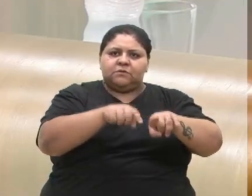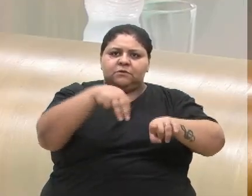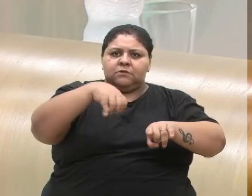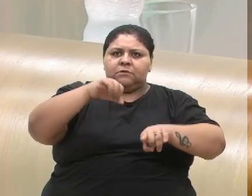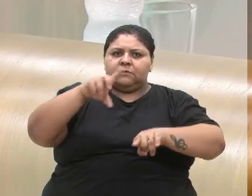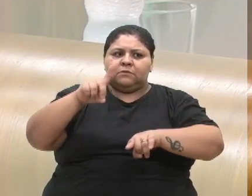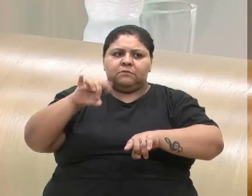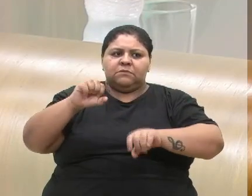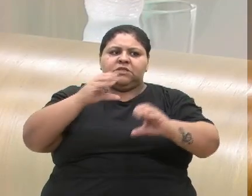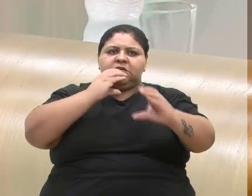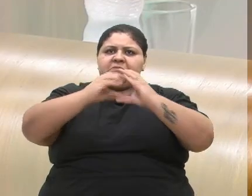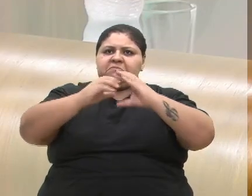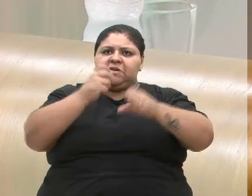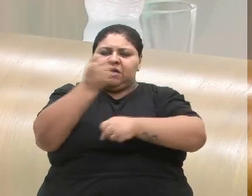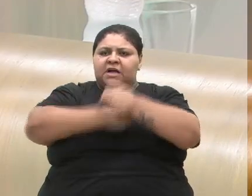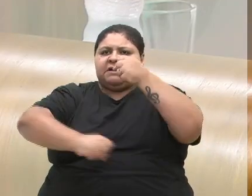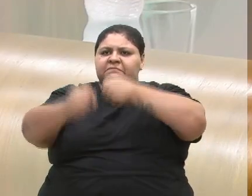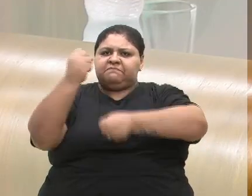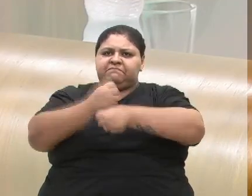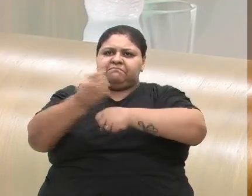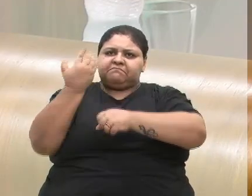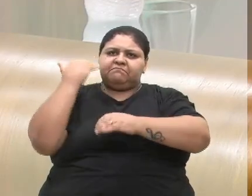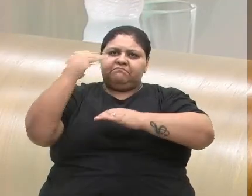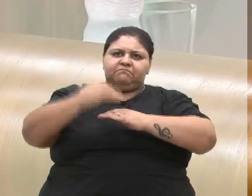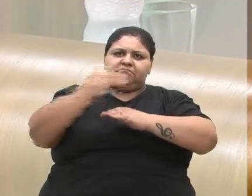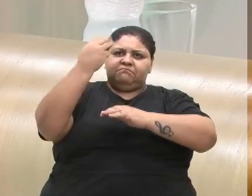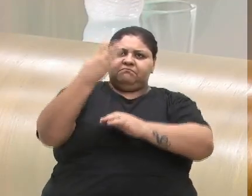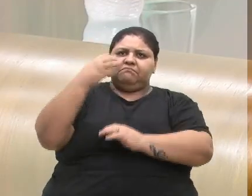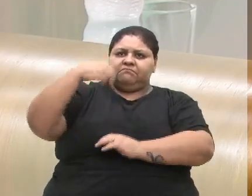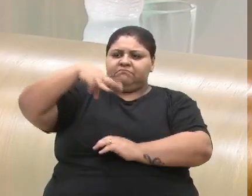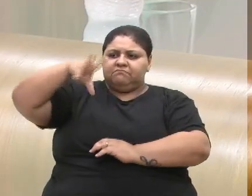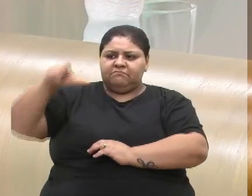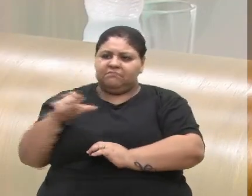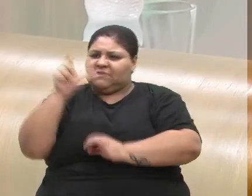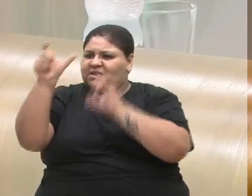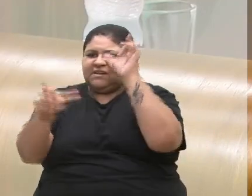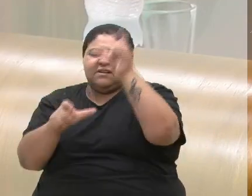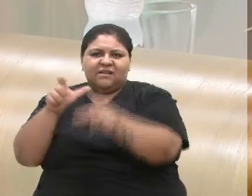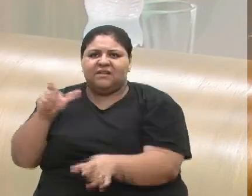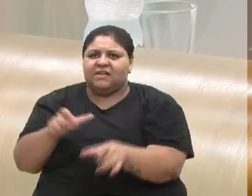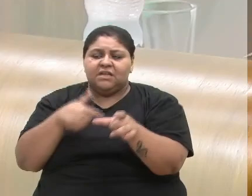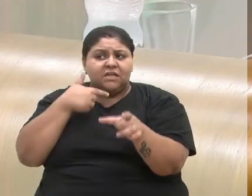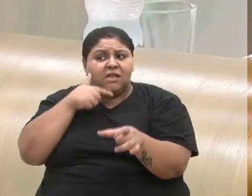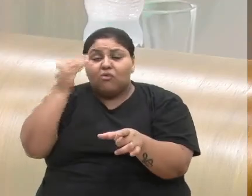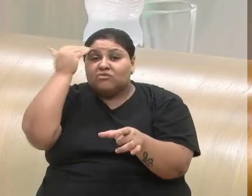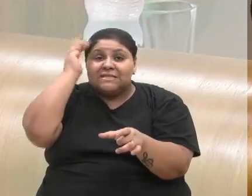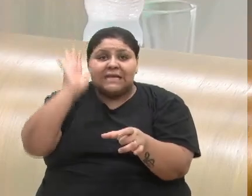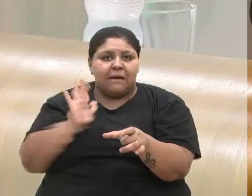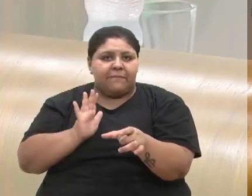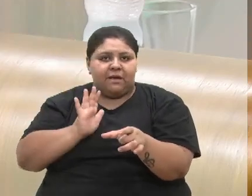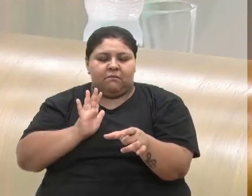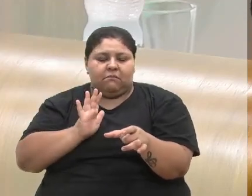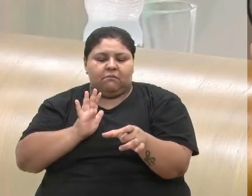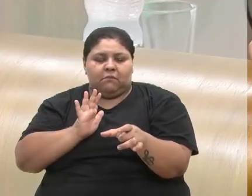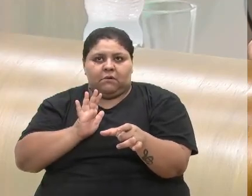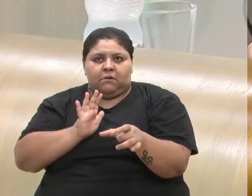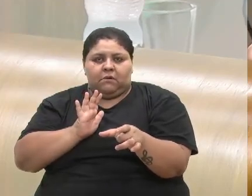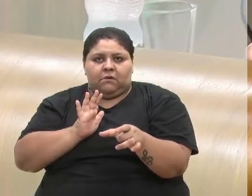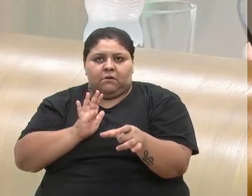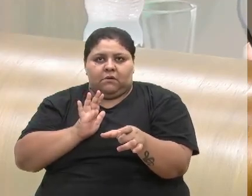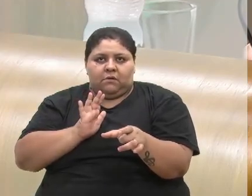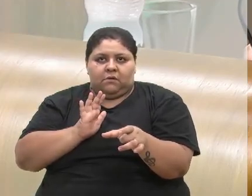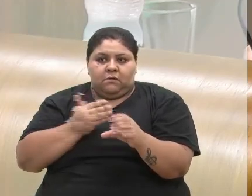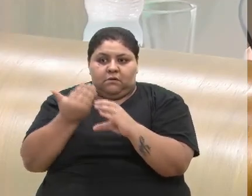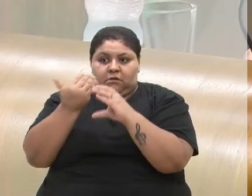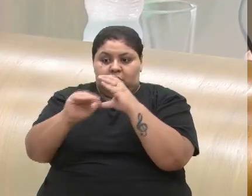Nós perdemos mais de 30 milhões e que as pessoas não tomam consciência em